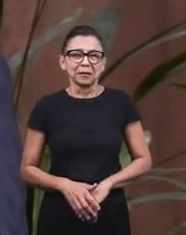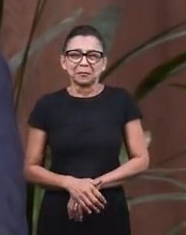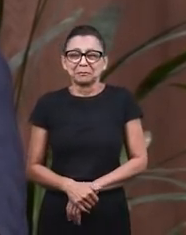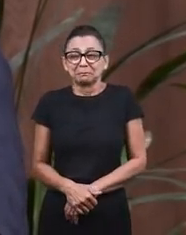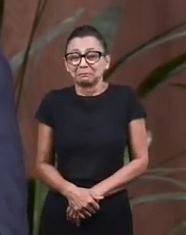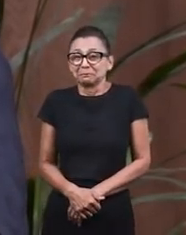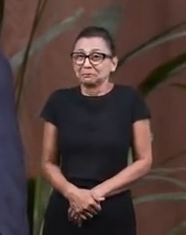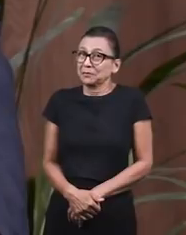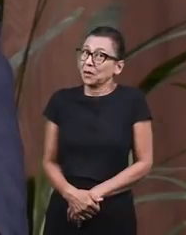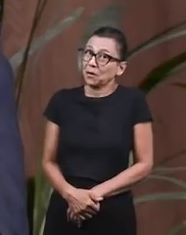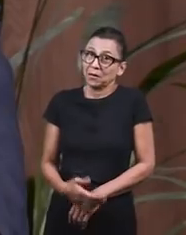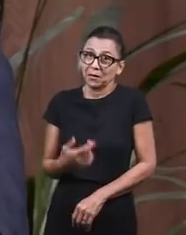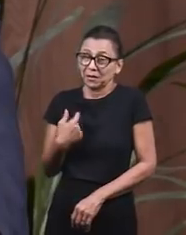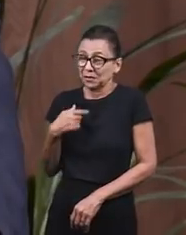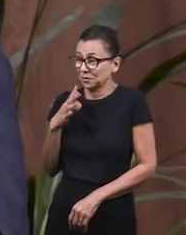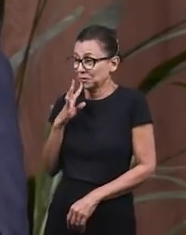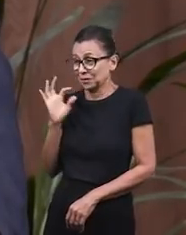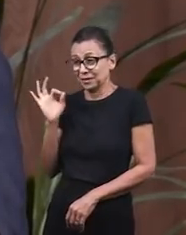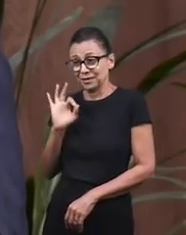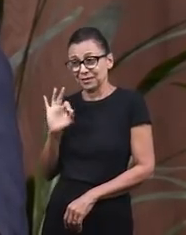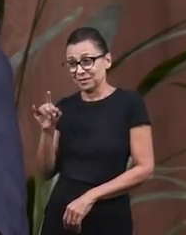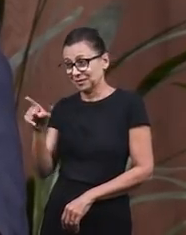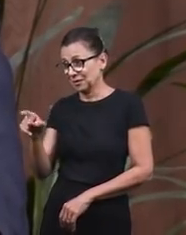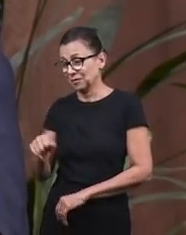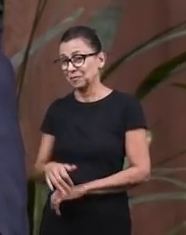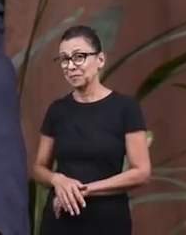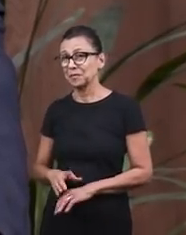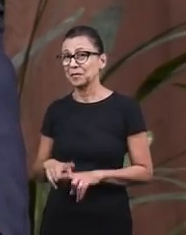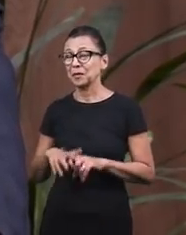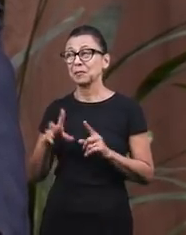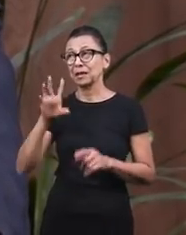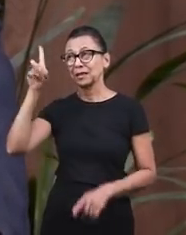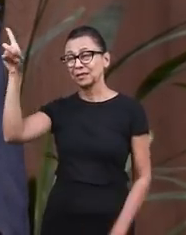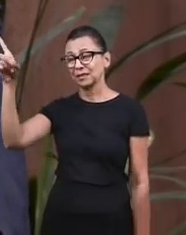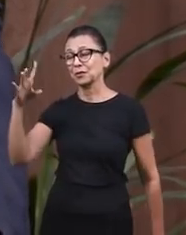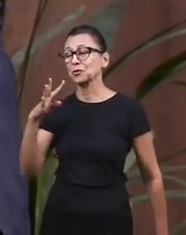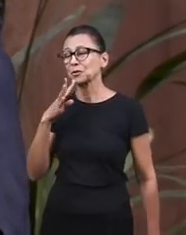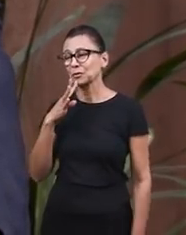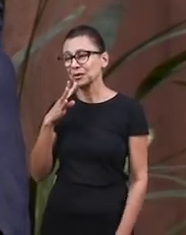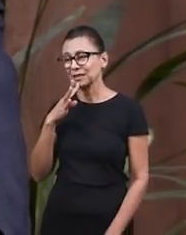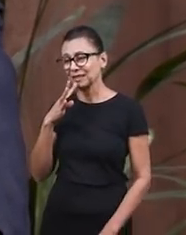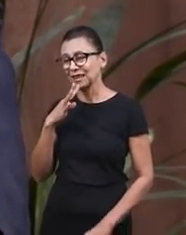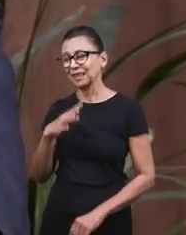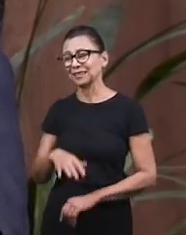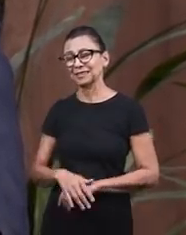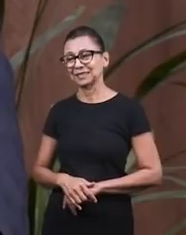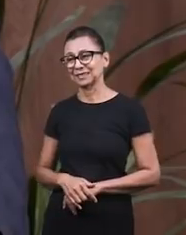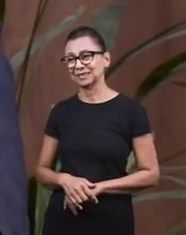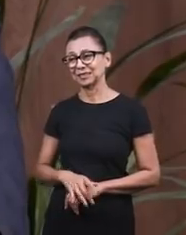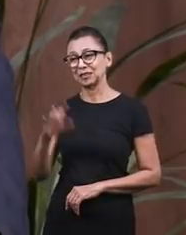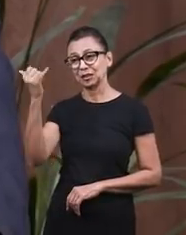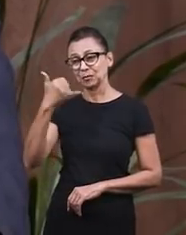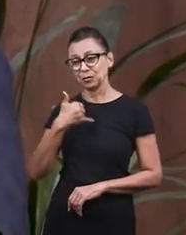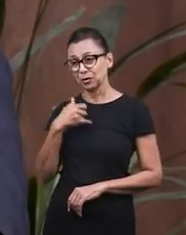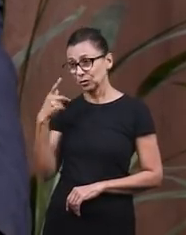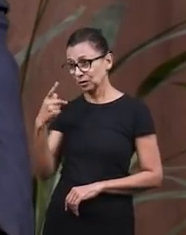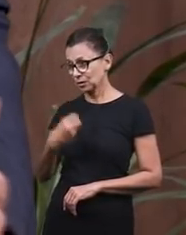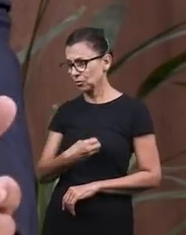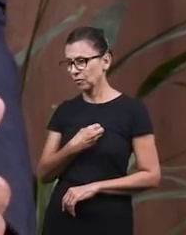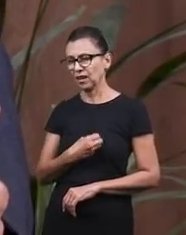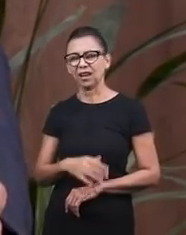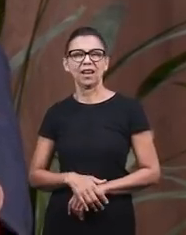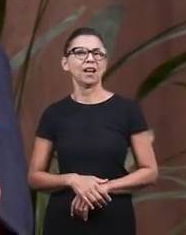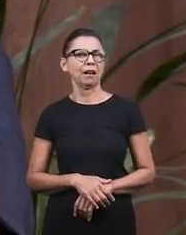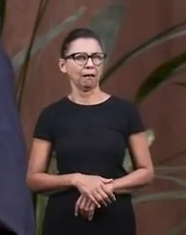para ela bem assim, olha, eu não te conheço, não. Mas alguém que te conhece me falou a respeito da senhora. Ela disse, eu